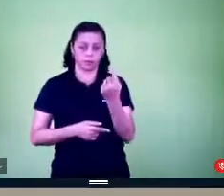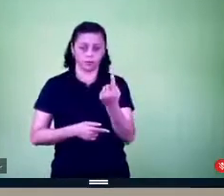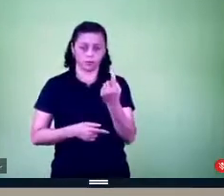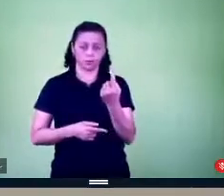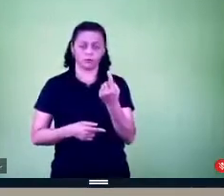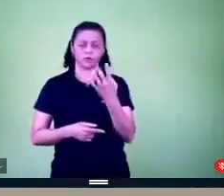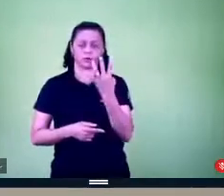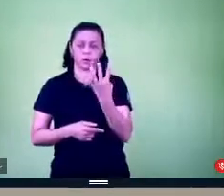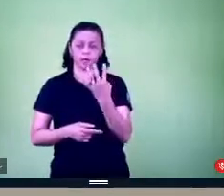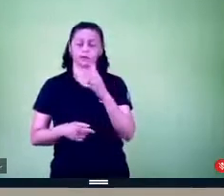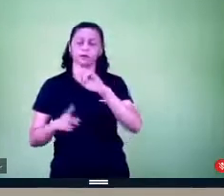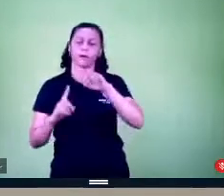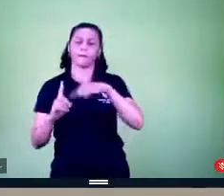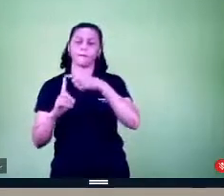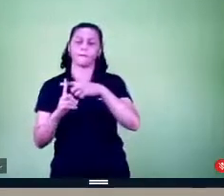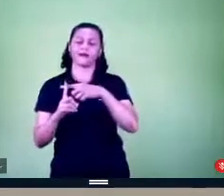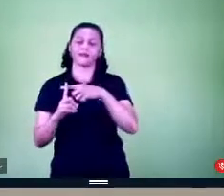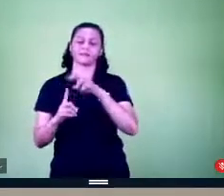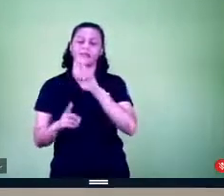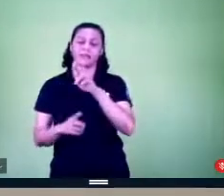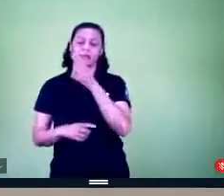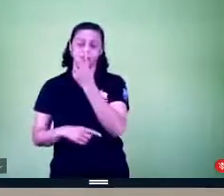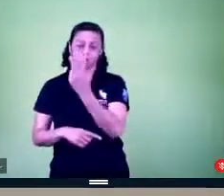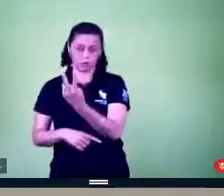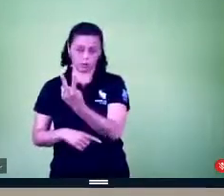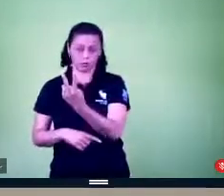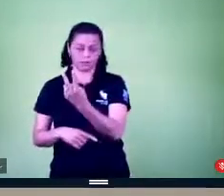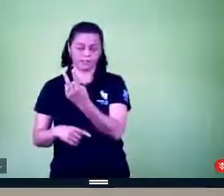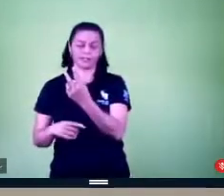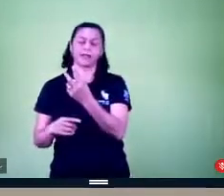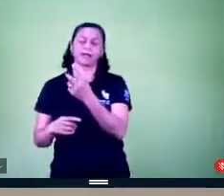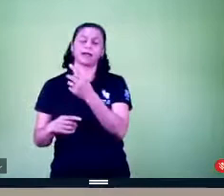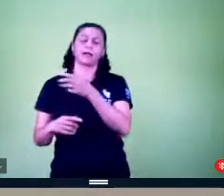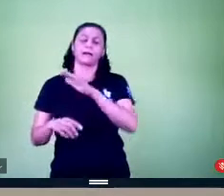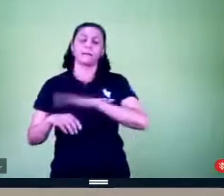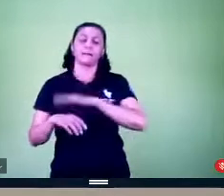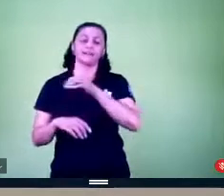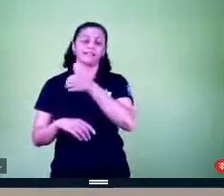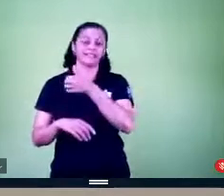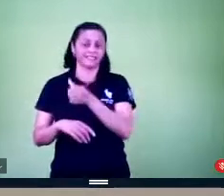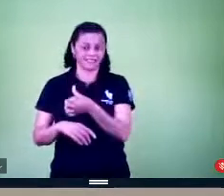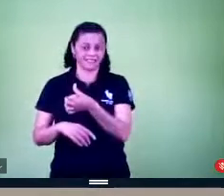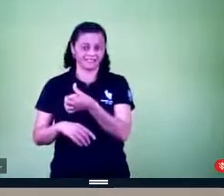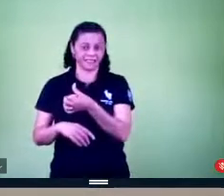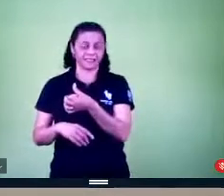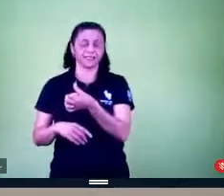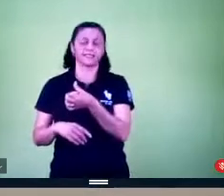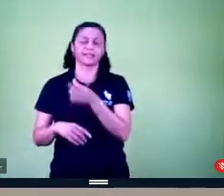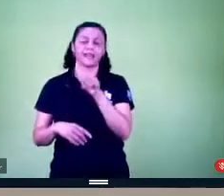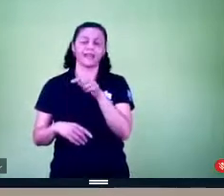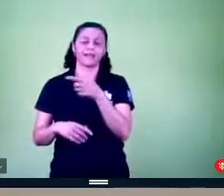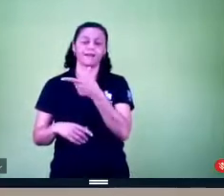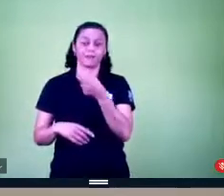que multiplica o total que está vindo aqui, são 10 amperes, ok? Então, se eu cortar esse